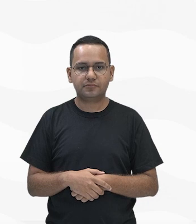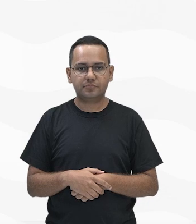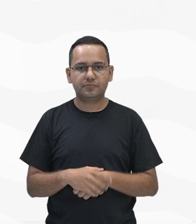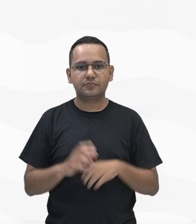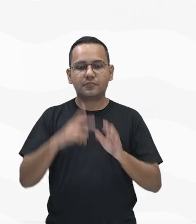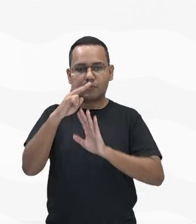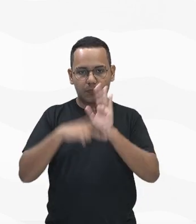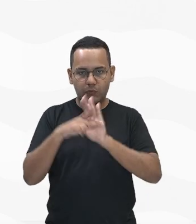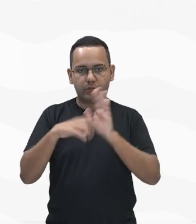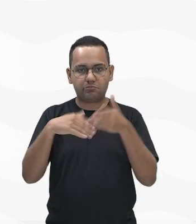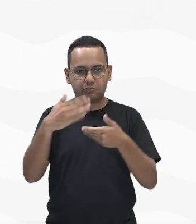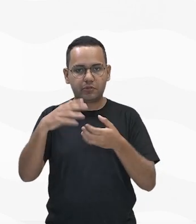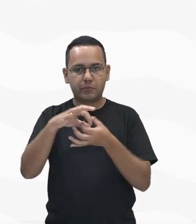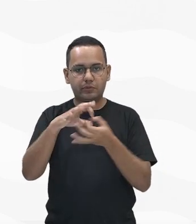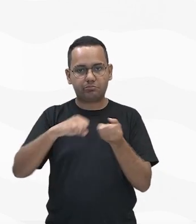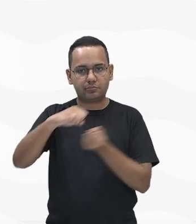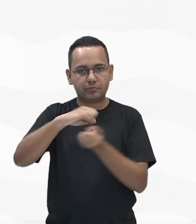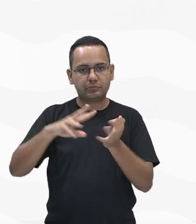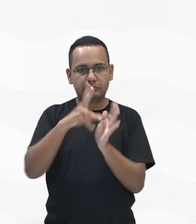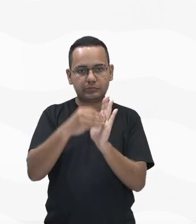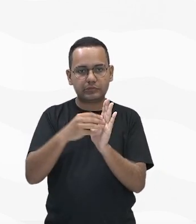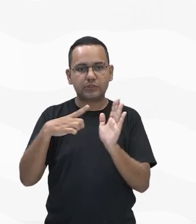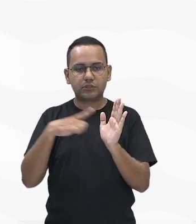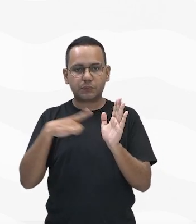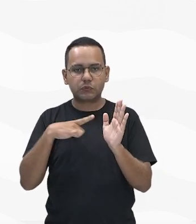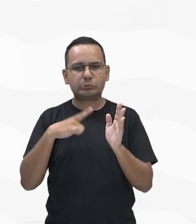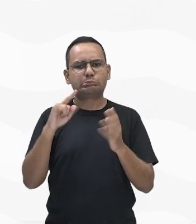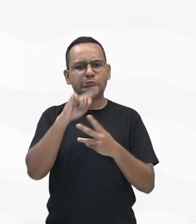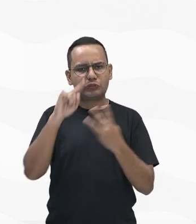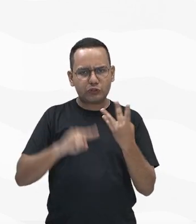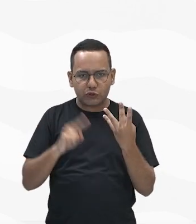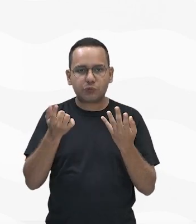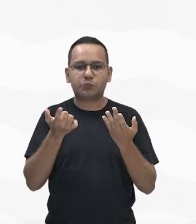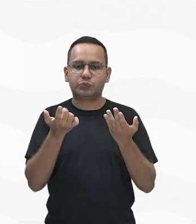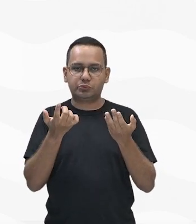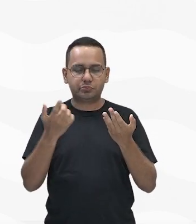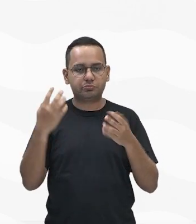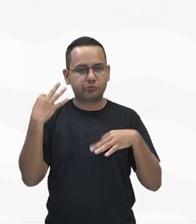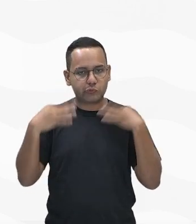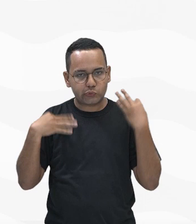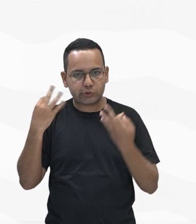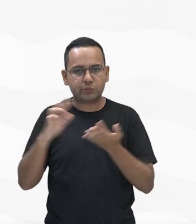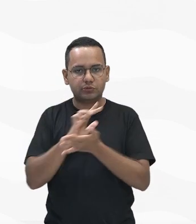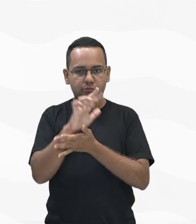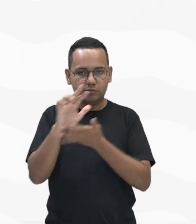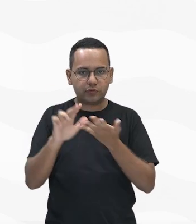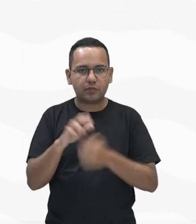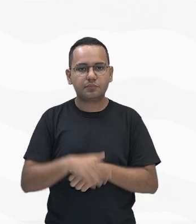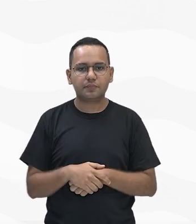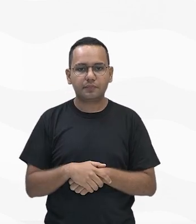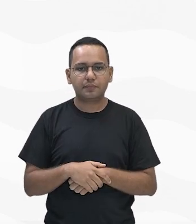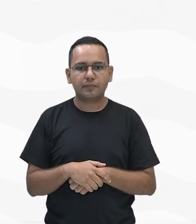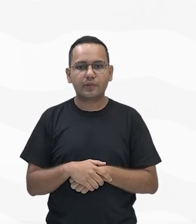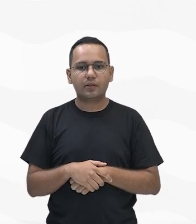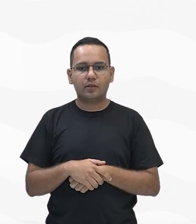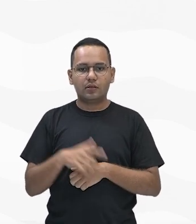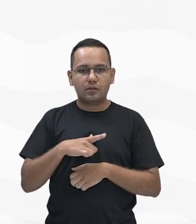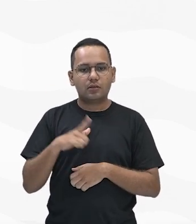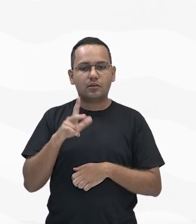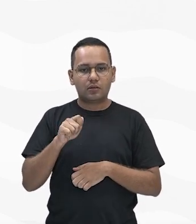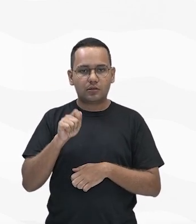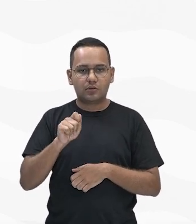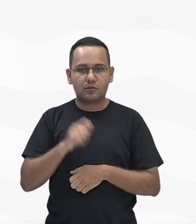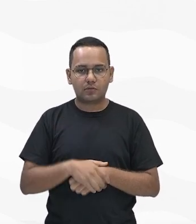florestal comunitário e agricultura orgânica, há uma demanda crescente por financiamento acessível e adequado para